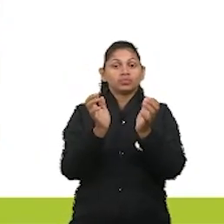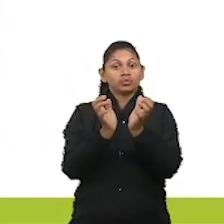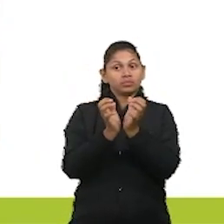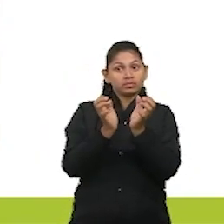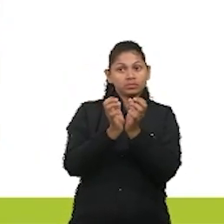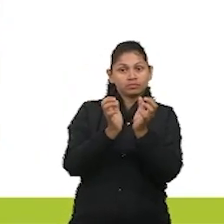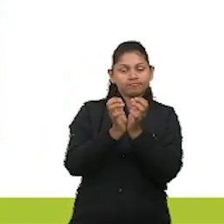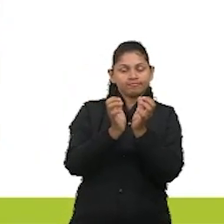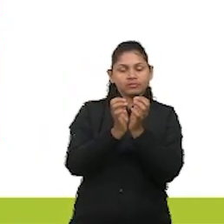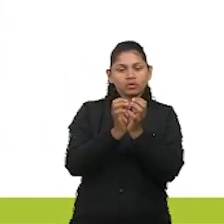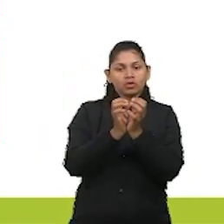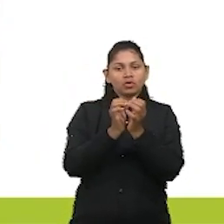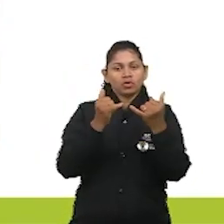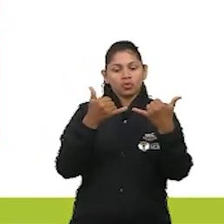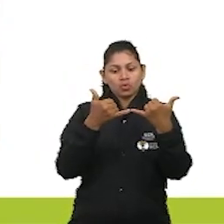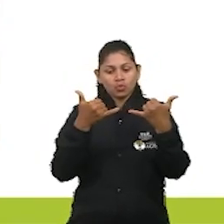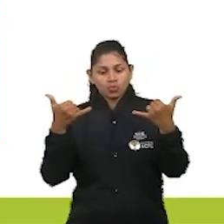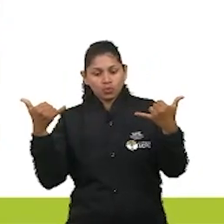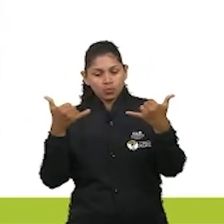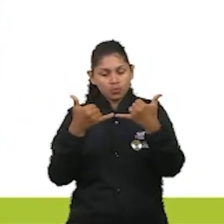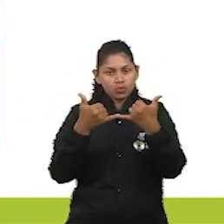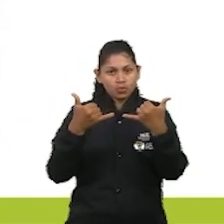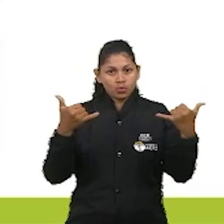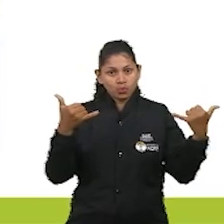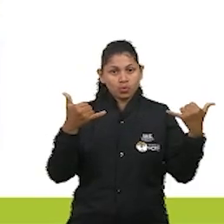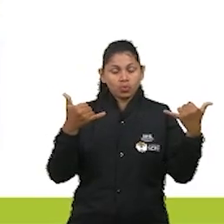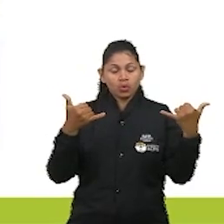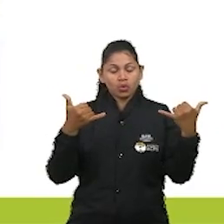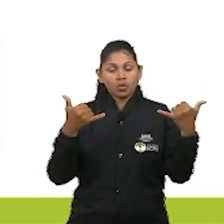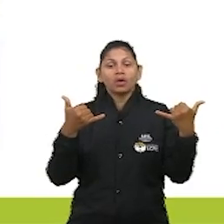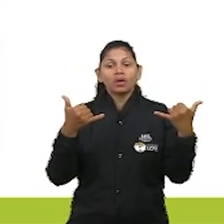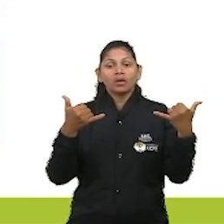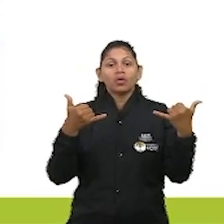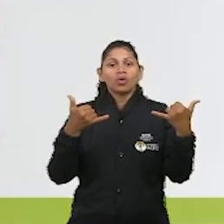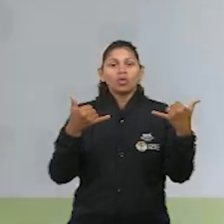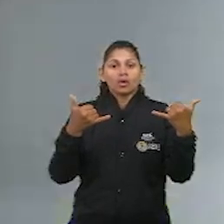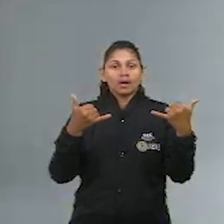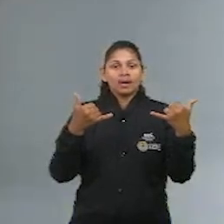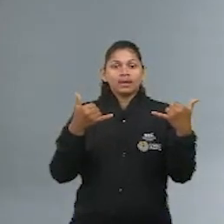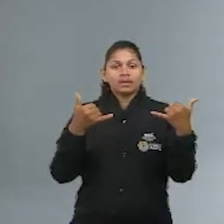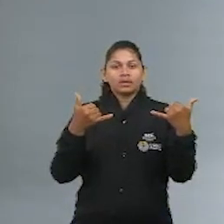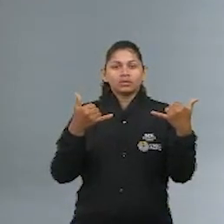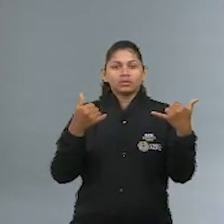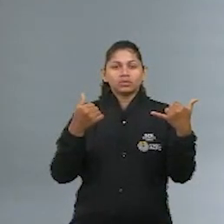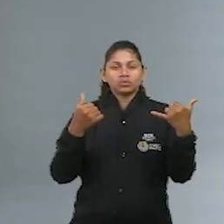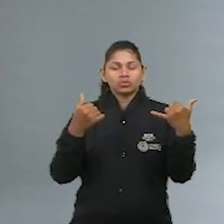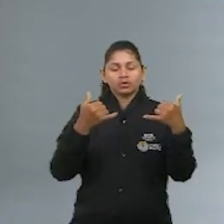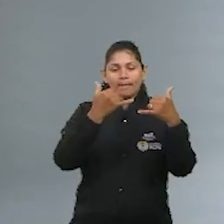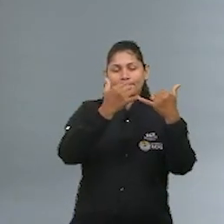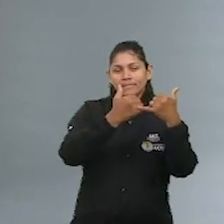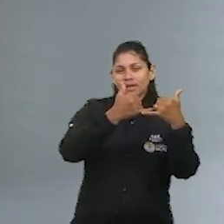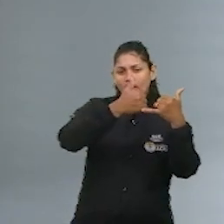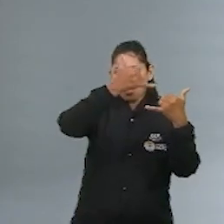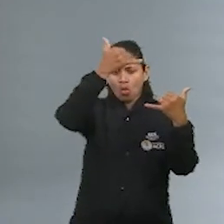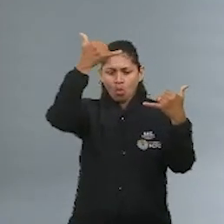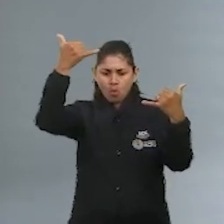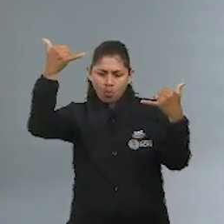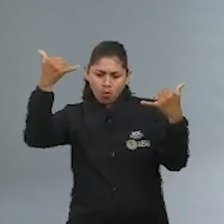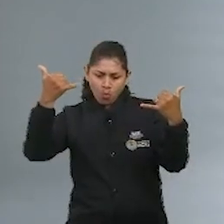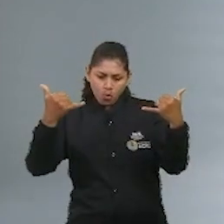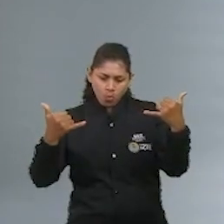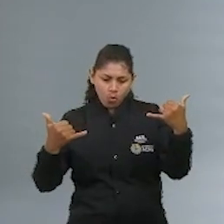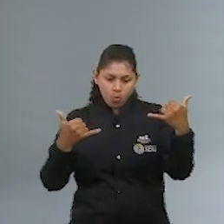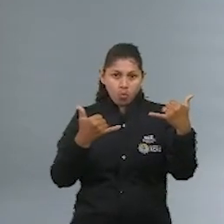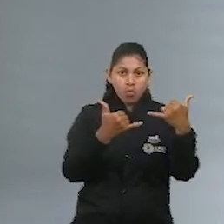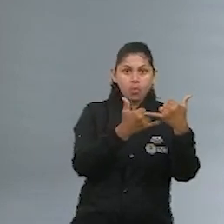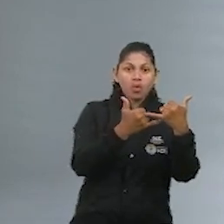que determinam um circuito fechado. Então, voltando aqui para a imagem, nessa imagem, por exemplo, eu tenho 3